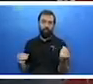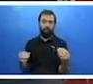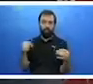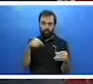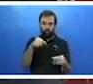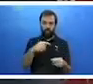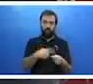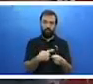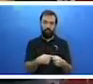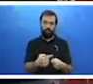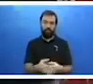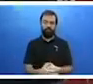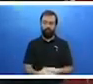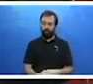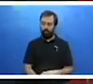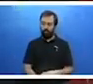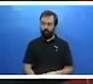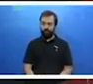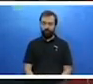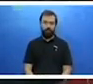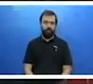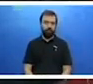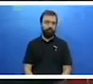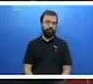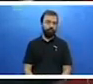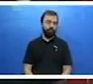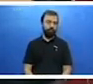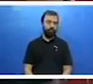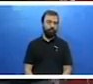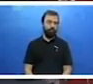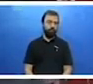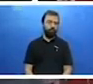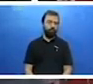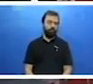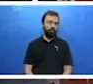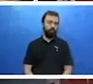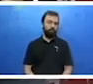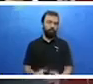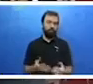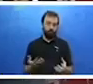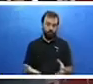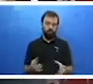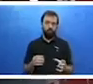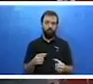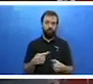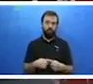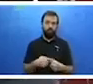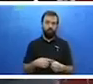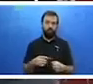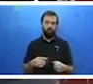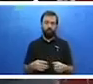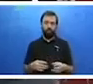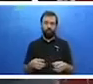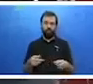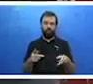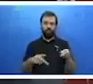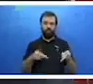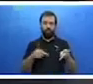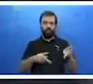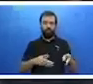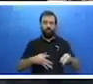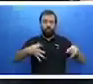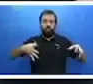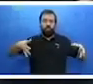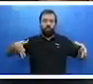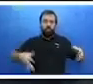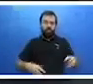zona urbana. Isso é a migração. Tá? Então, aumentou o número de pessoas na cidade,